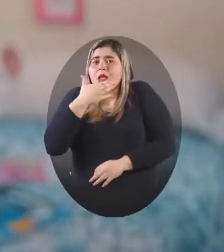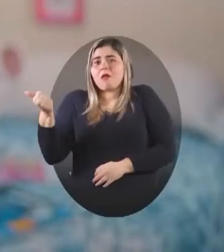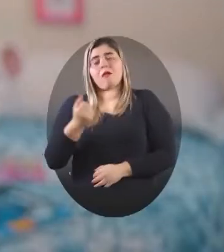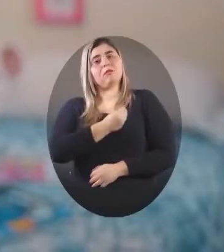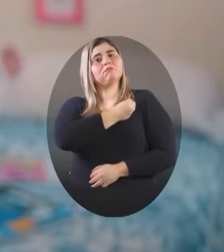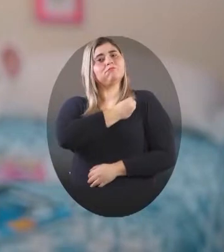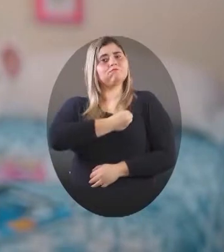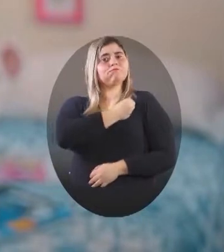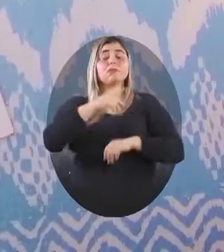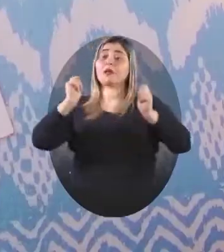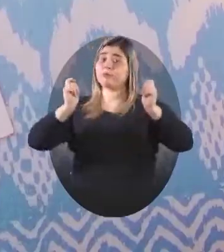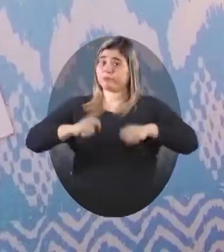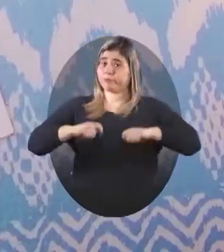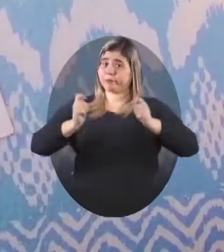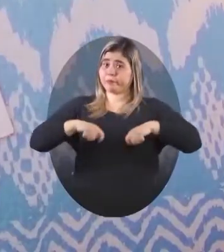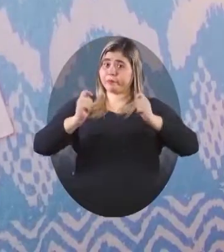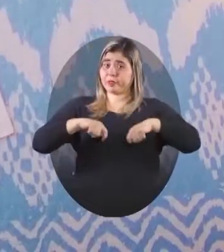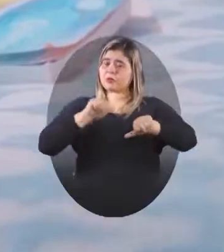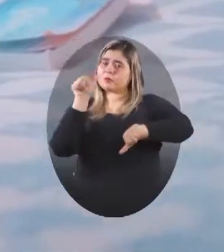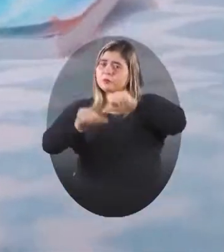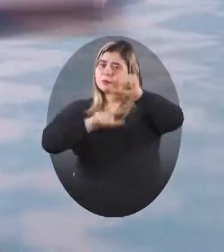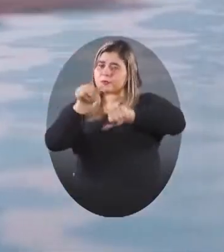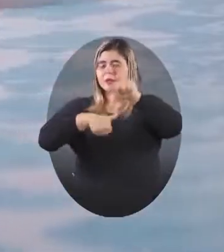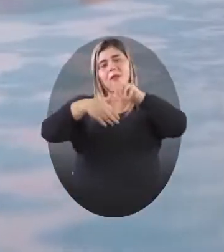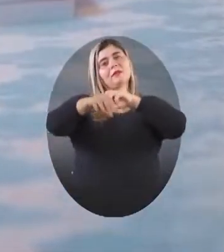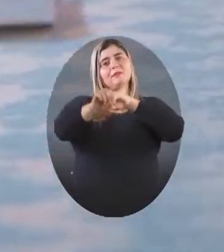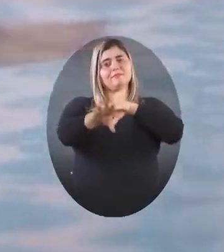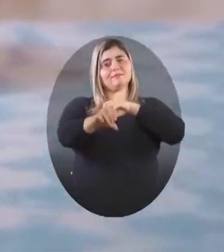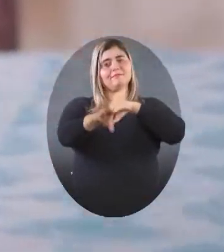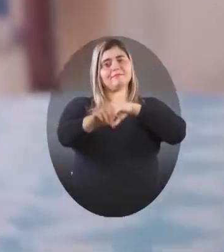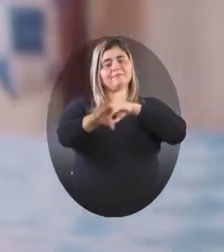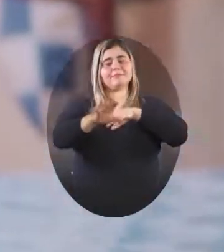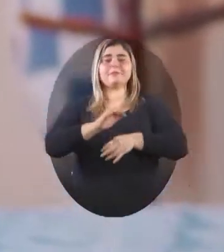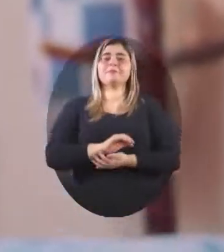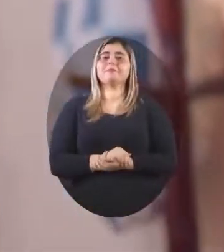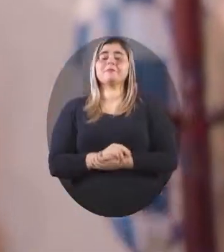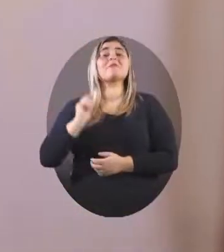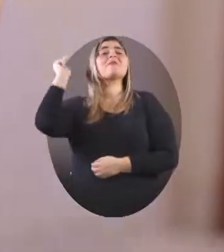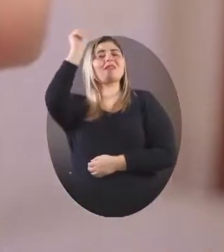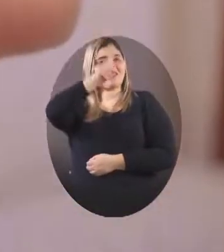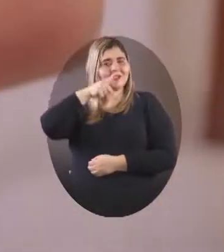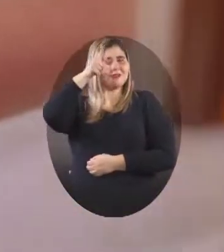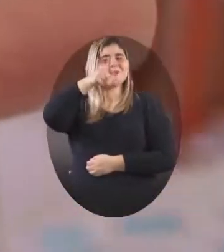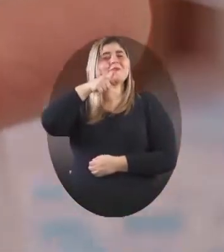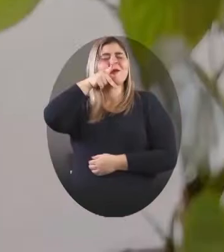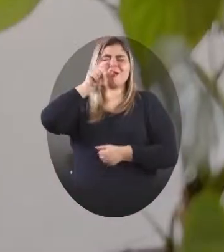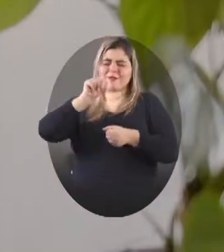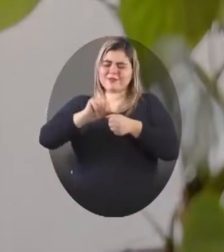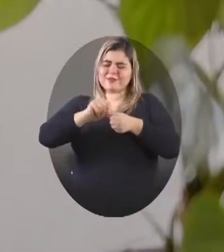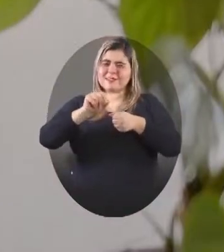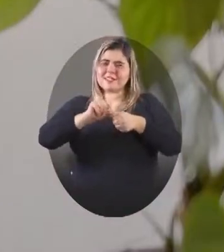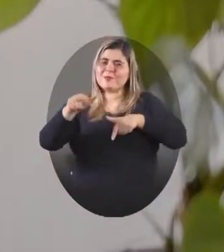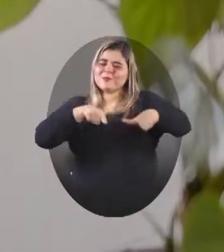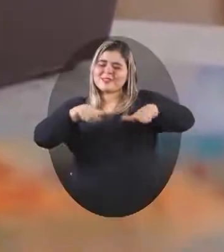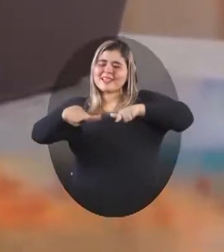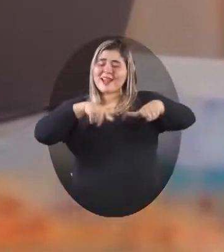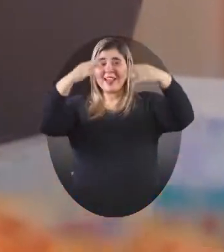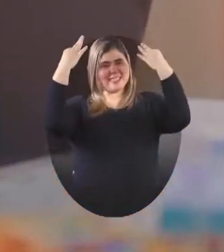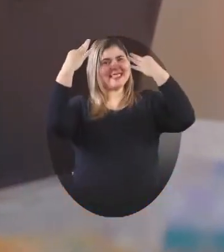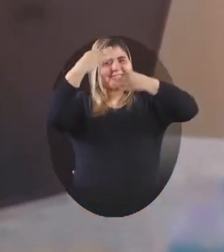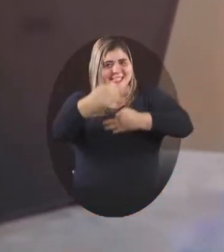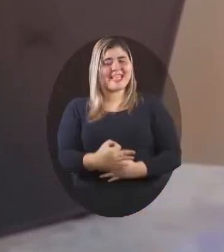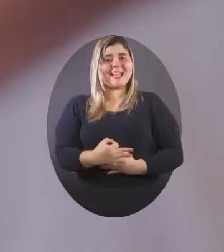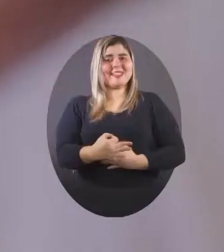nova realidade, foi necessária uma grande transformação na educação. E na Paraíba, nós fizemos o dever de